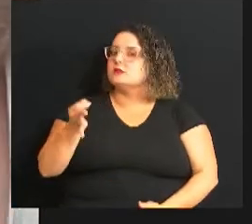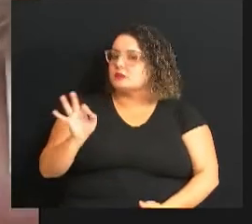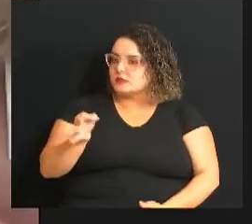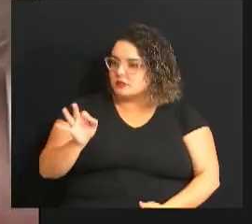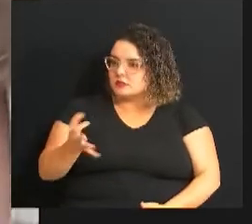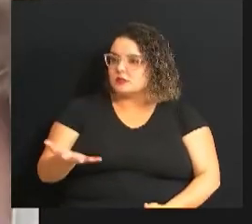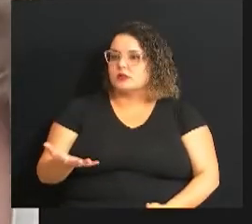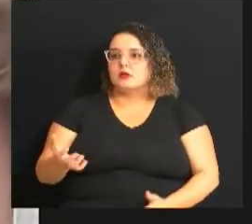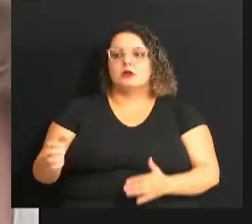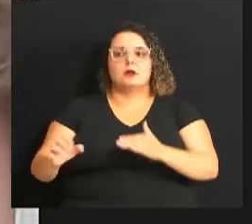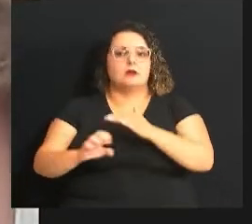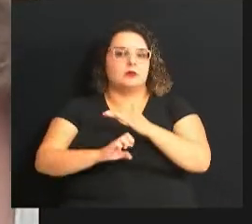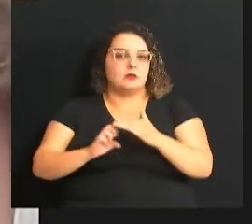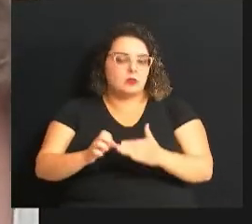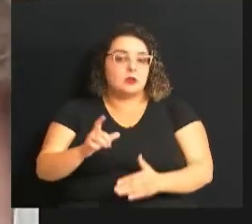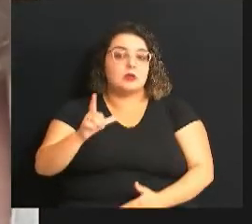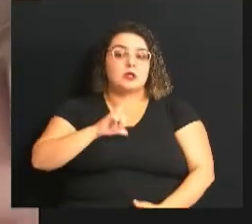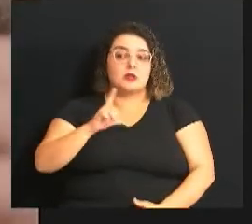empresas terão